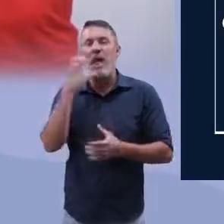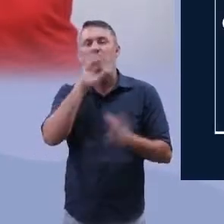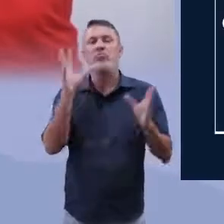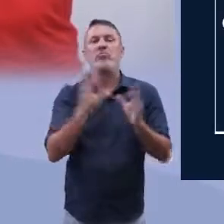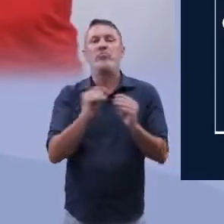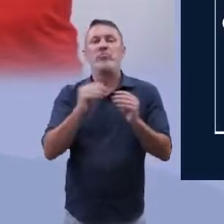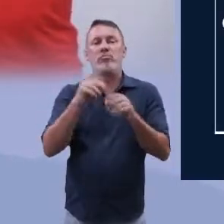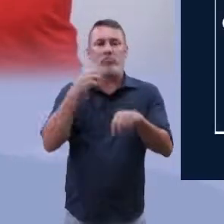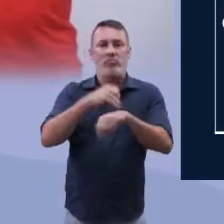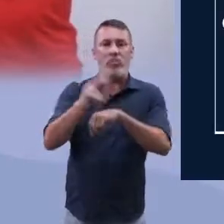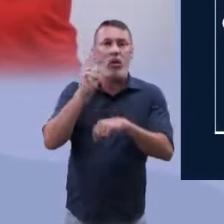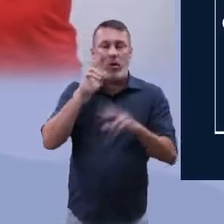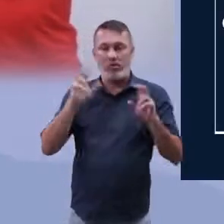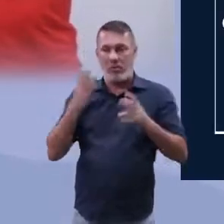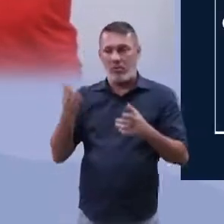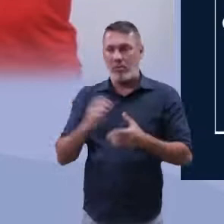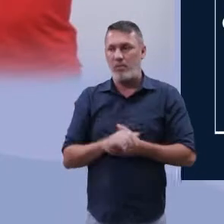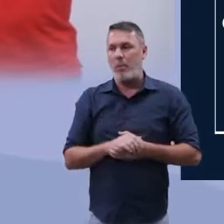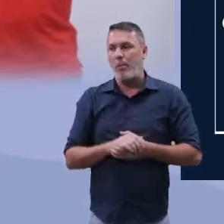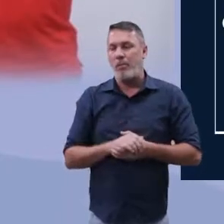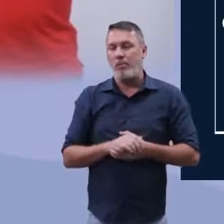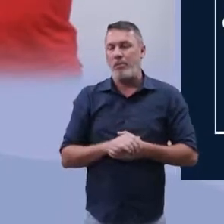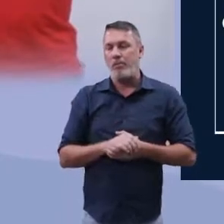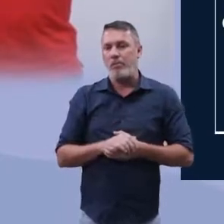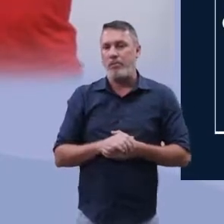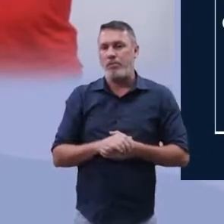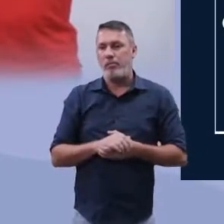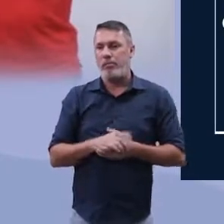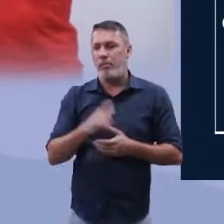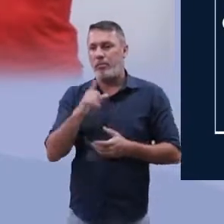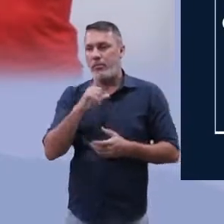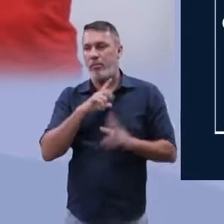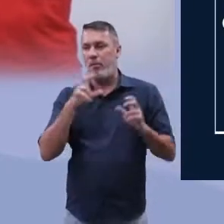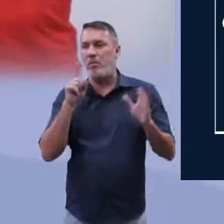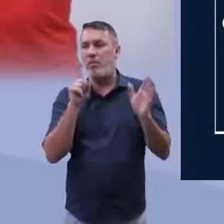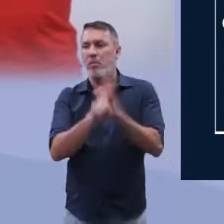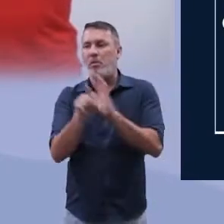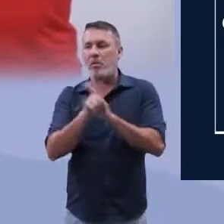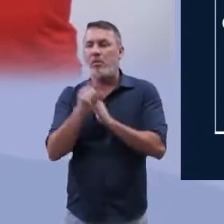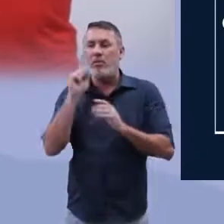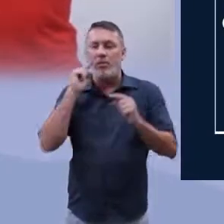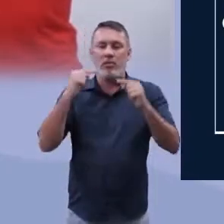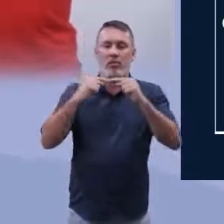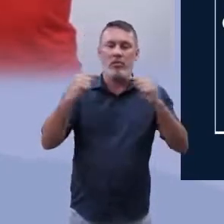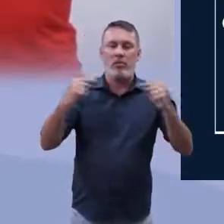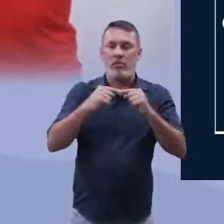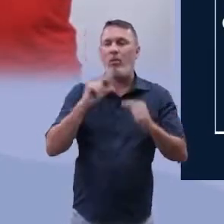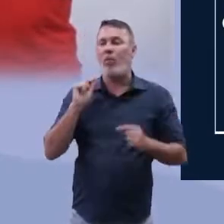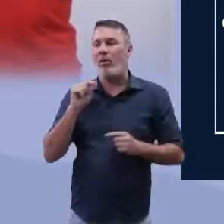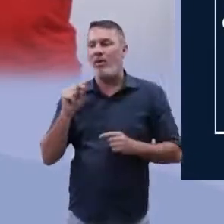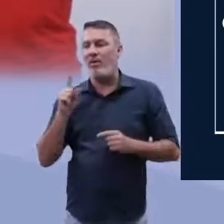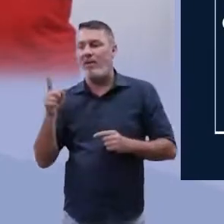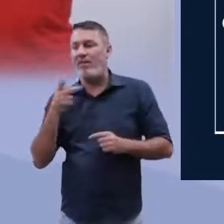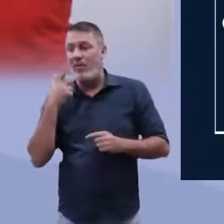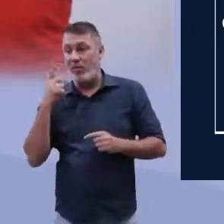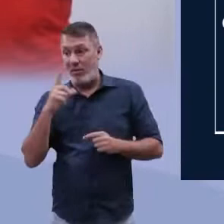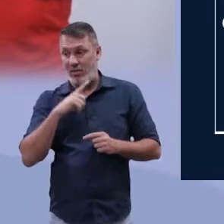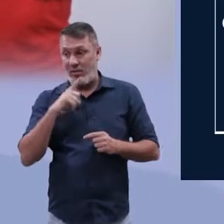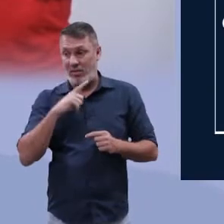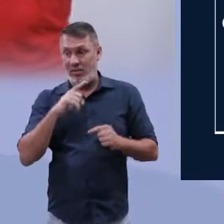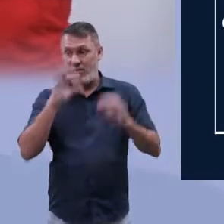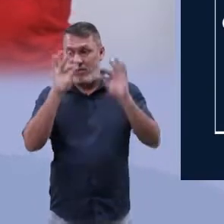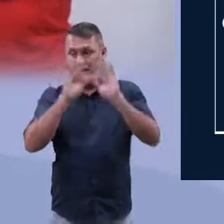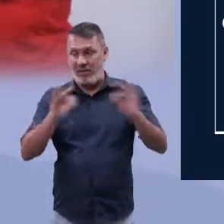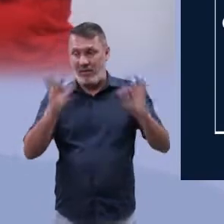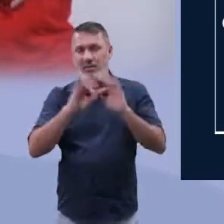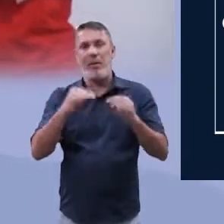umas questõezinhas rápidas aqui, hein? I'm sorry, but I'm able to meet you for lunch tomorrow. Beleza. Vocês estão